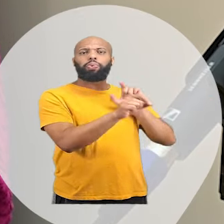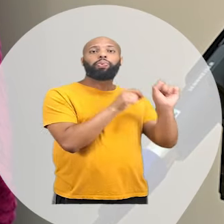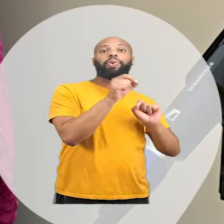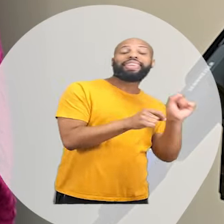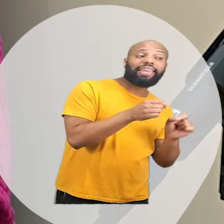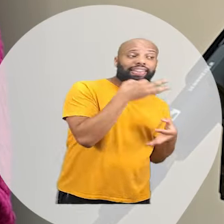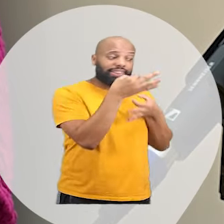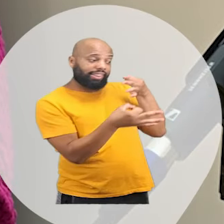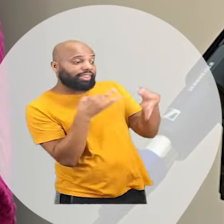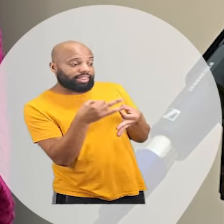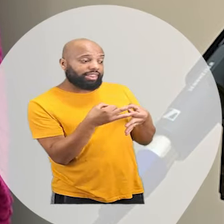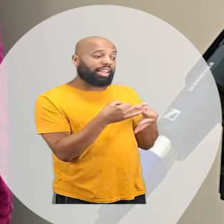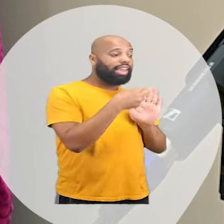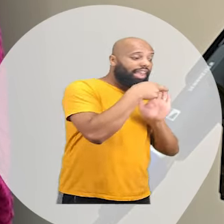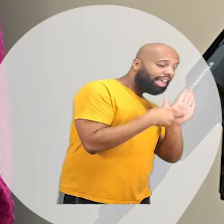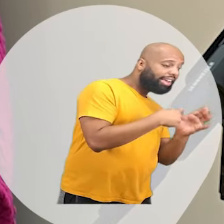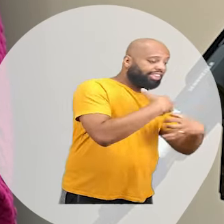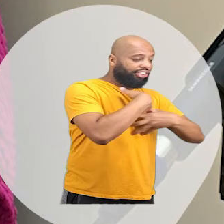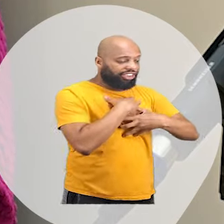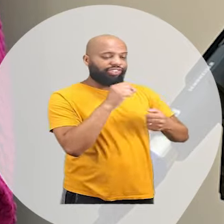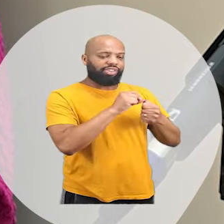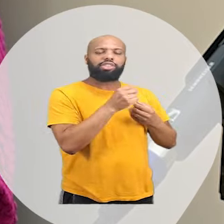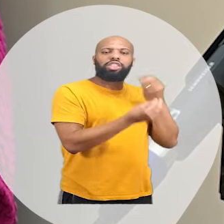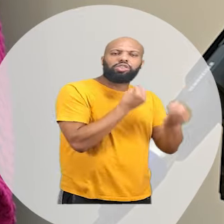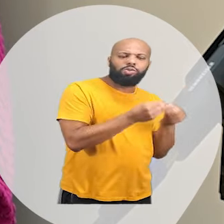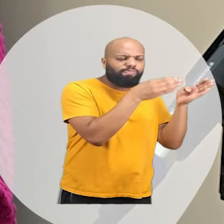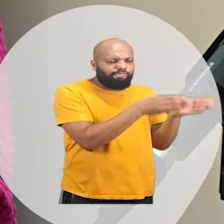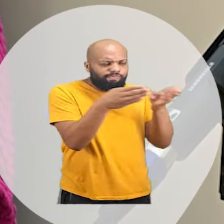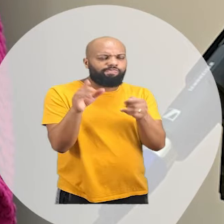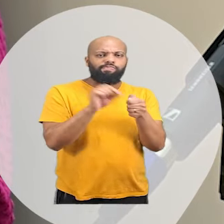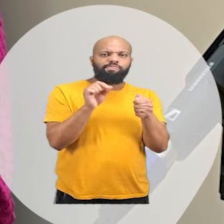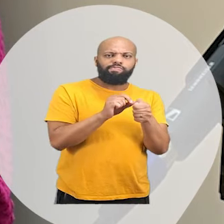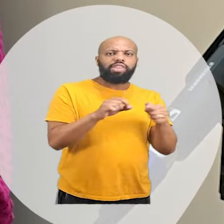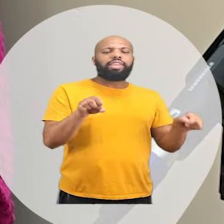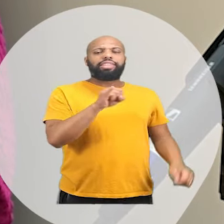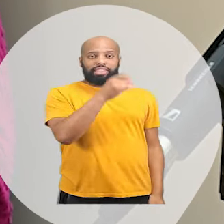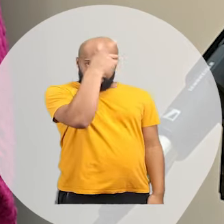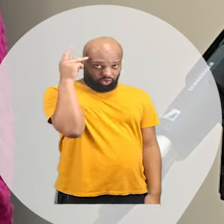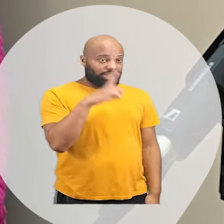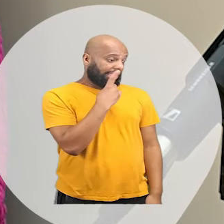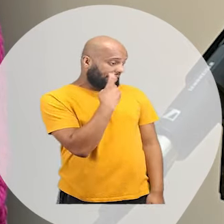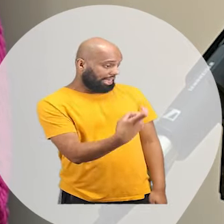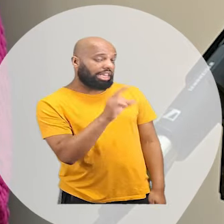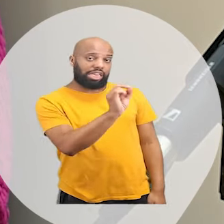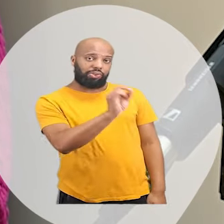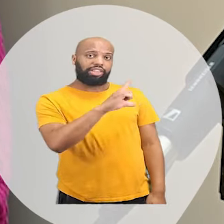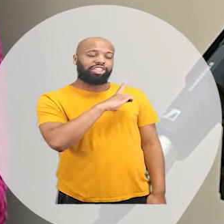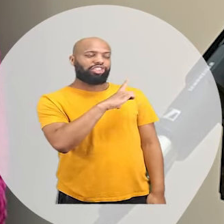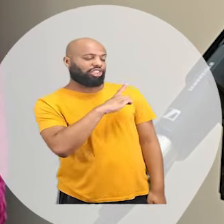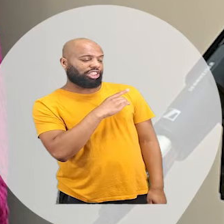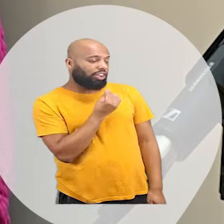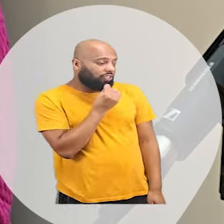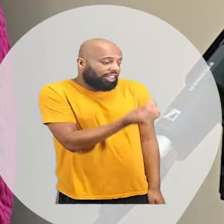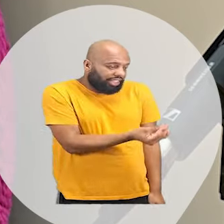argumento nas métricas Como que você ia fazer isso a pessoa interessada no que você tava